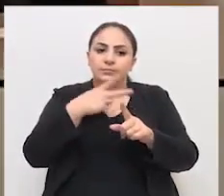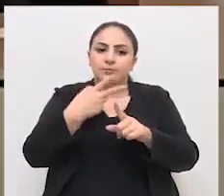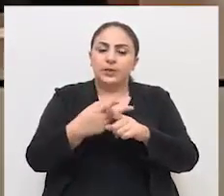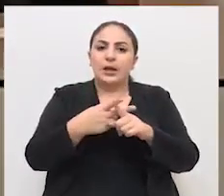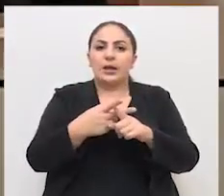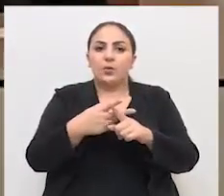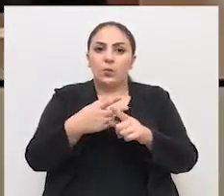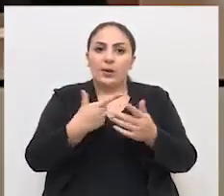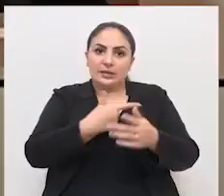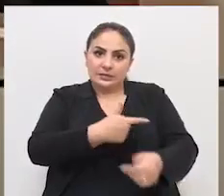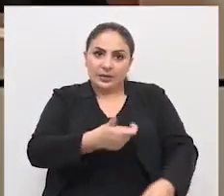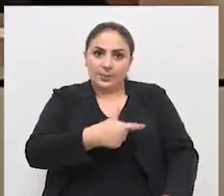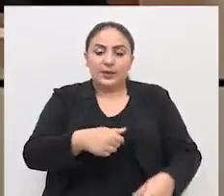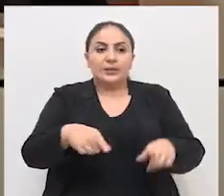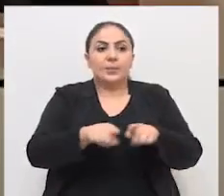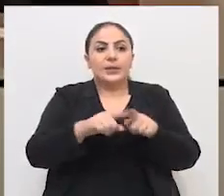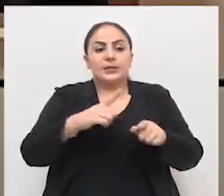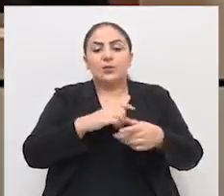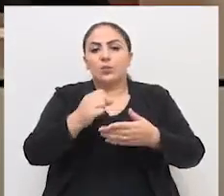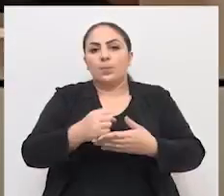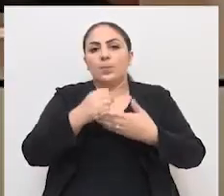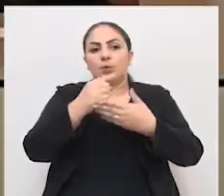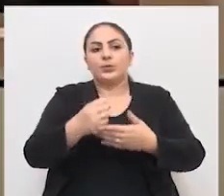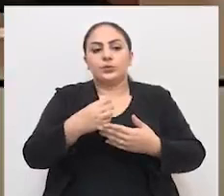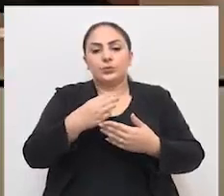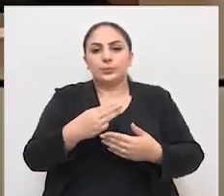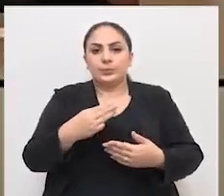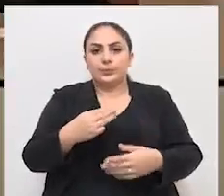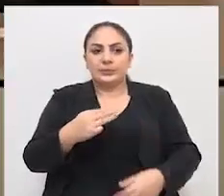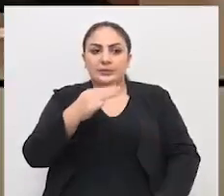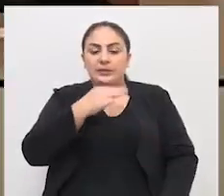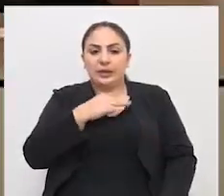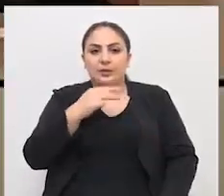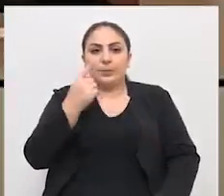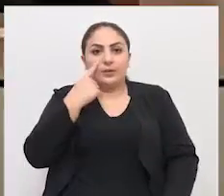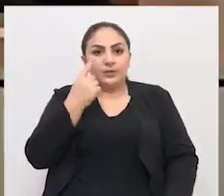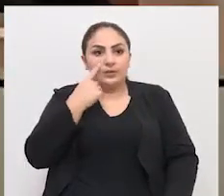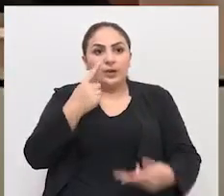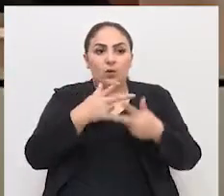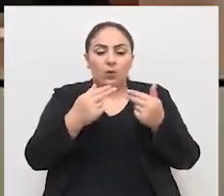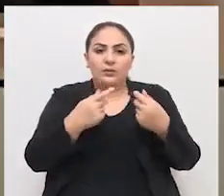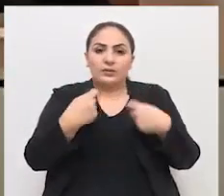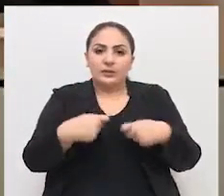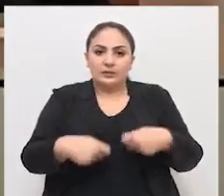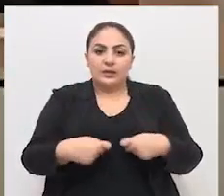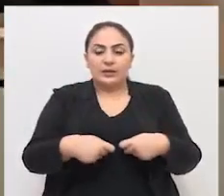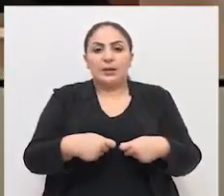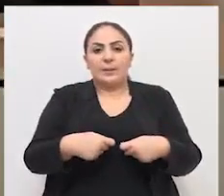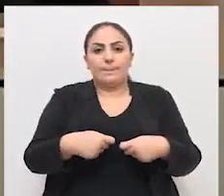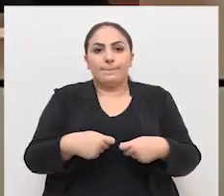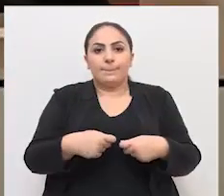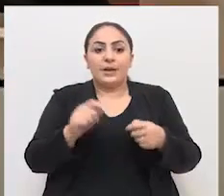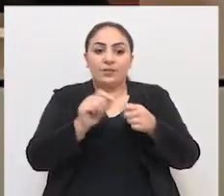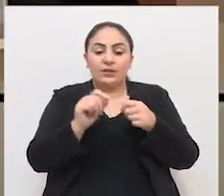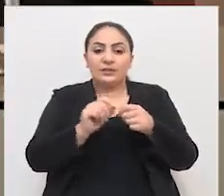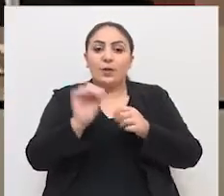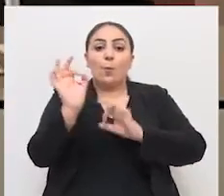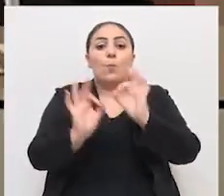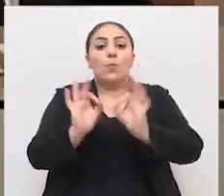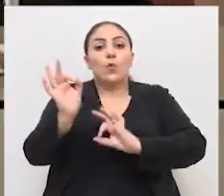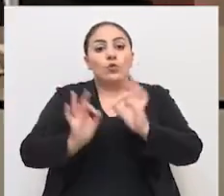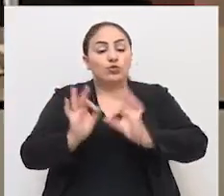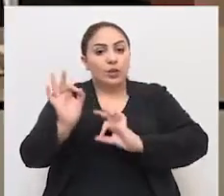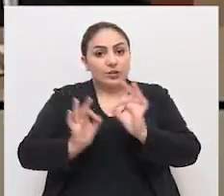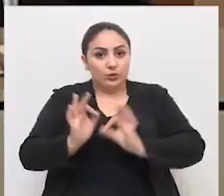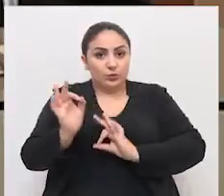essa capacidade de testagem. Temos o apoio do Ministério para a testagem também, com o envio dos insumos necessários do RT-PCR para fazermos um